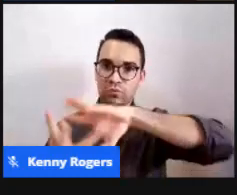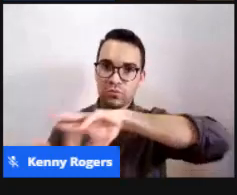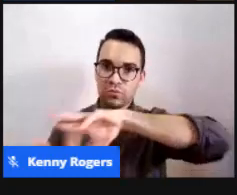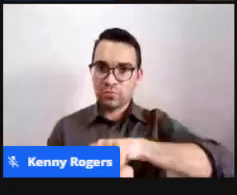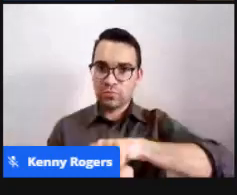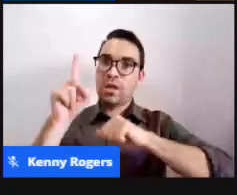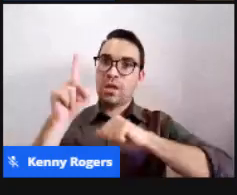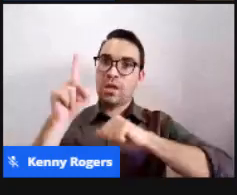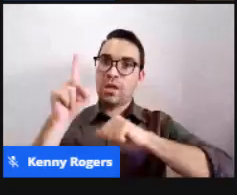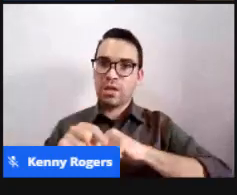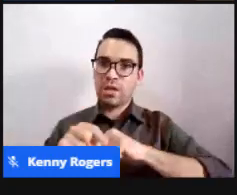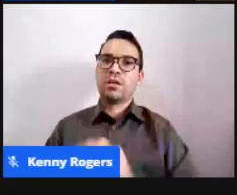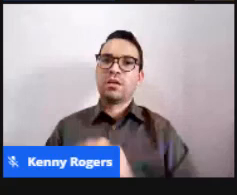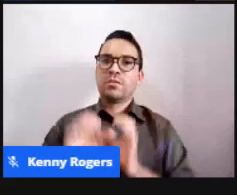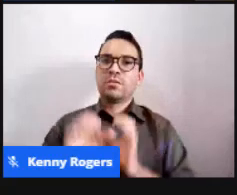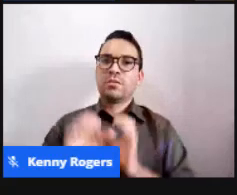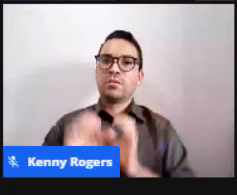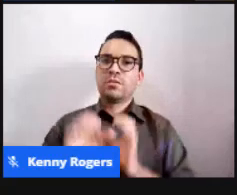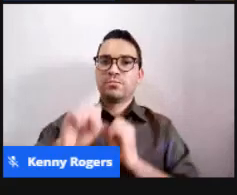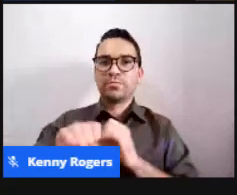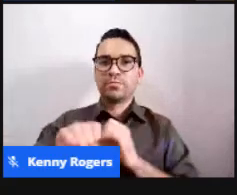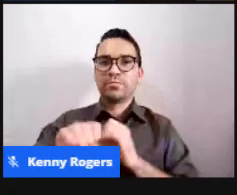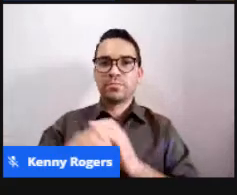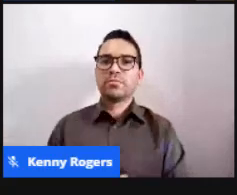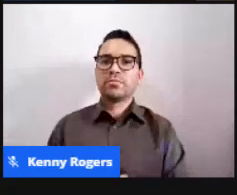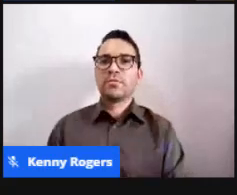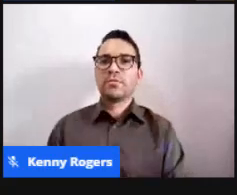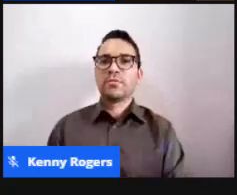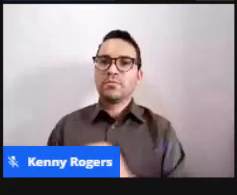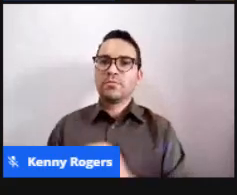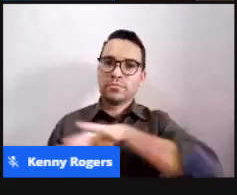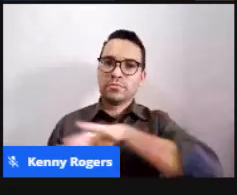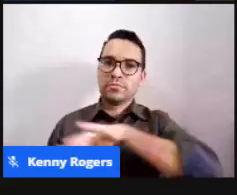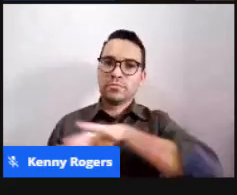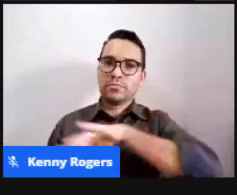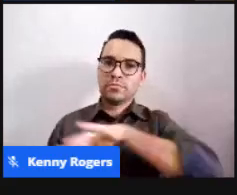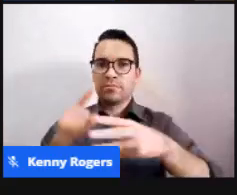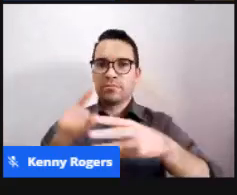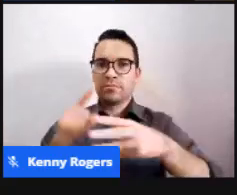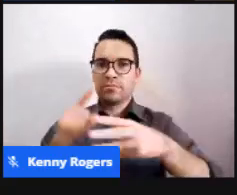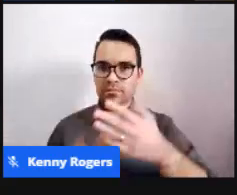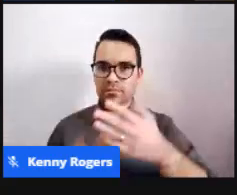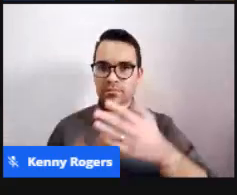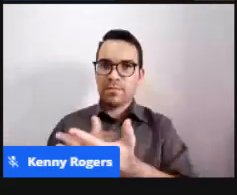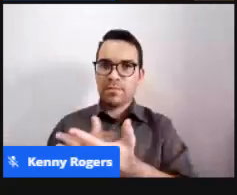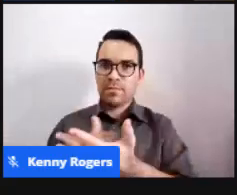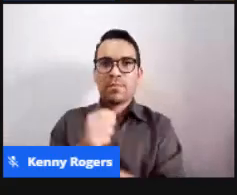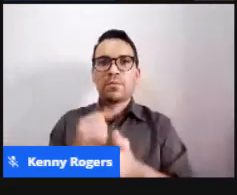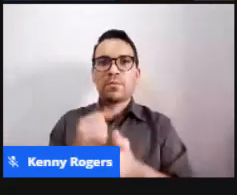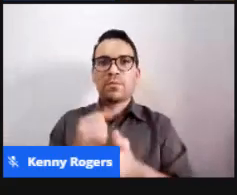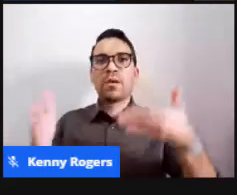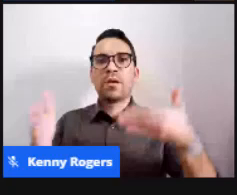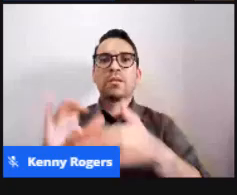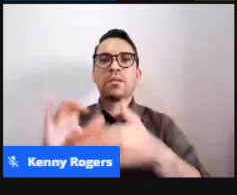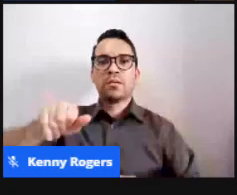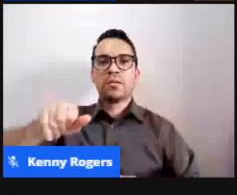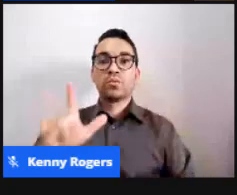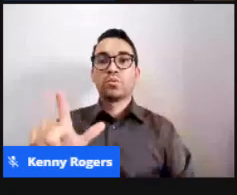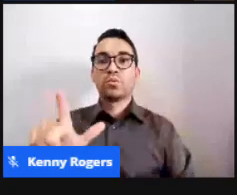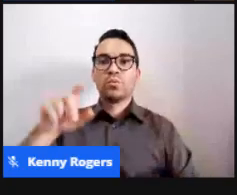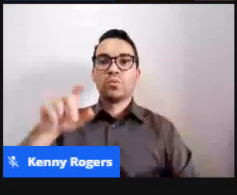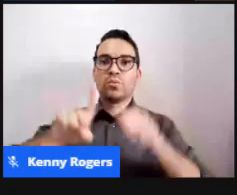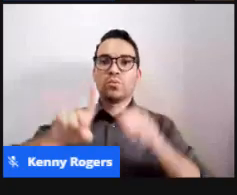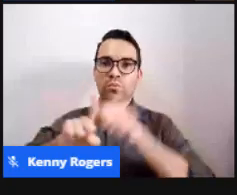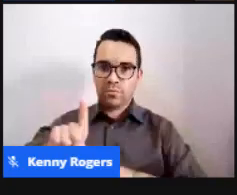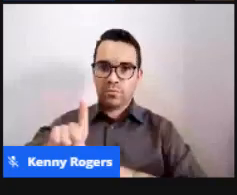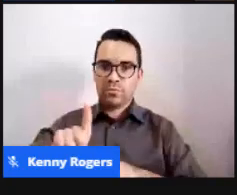base, que vocês vão receber 3 cadernos bases até julho, né? Vocês vão receber uma CI explicando